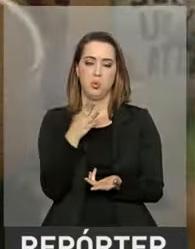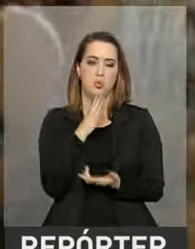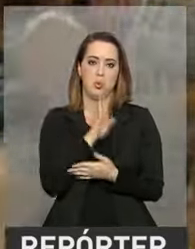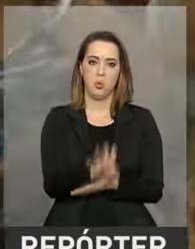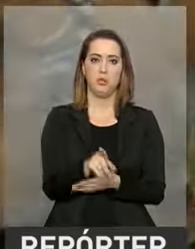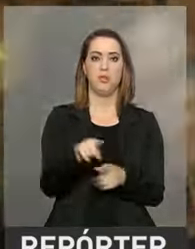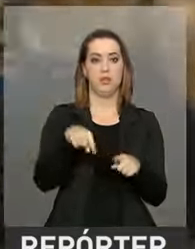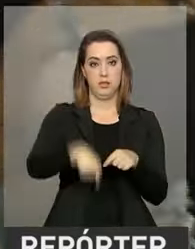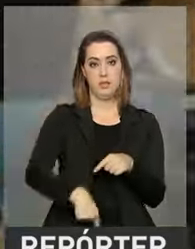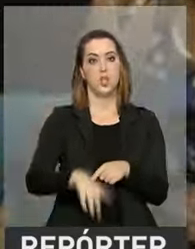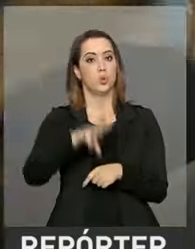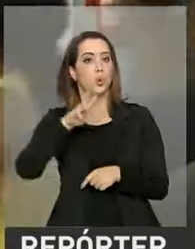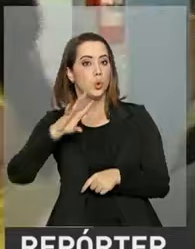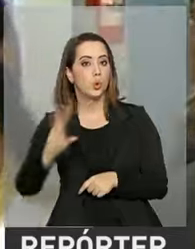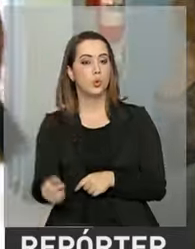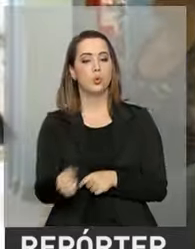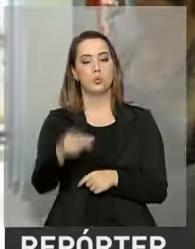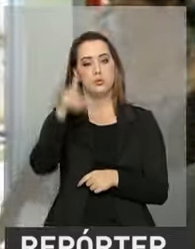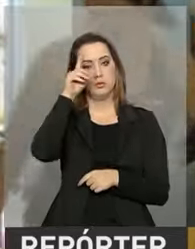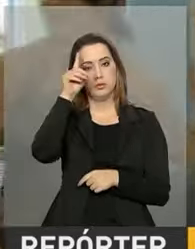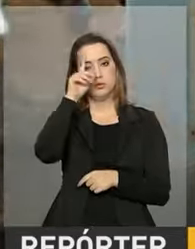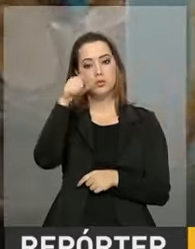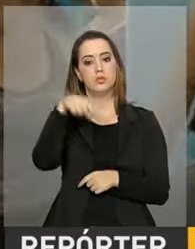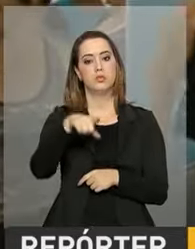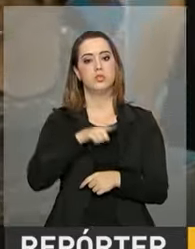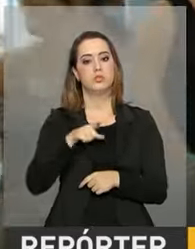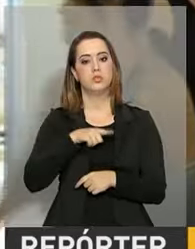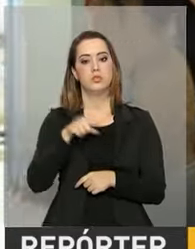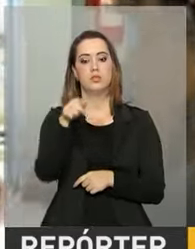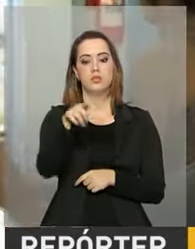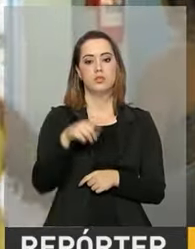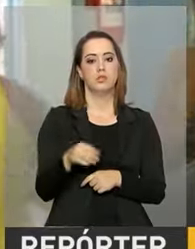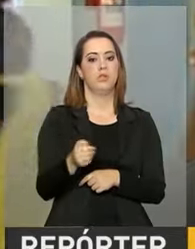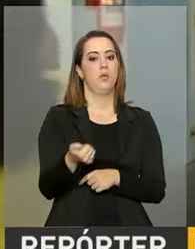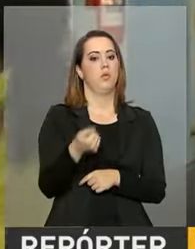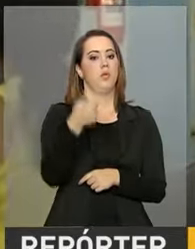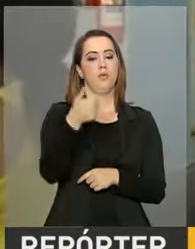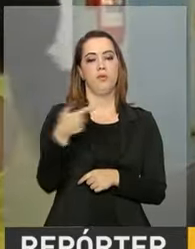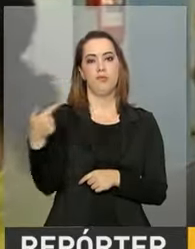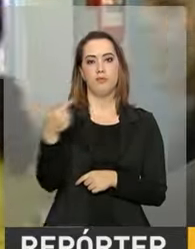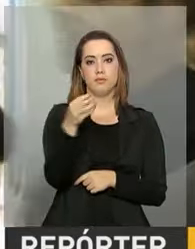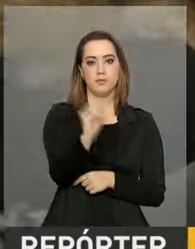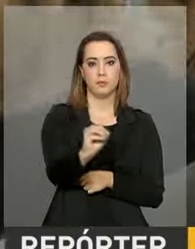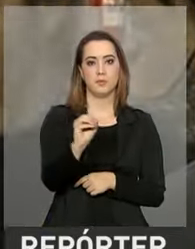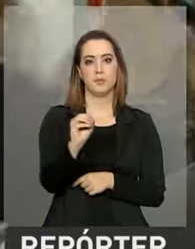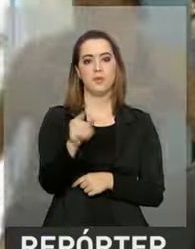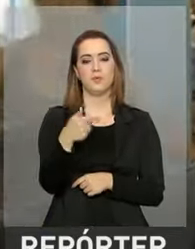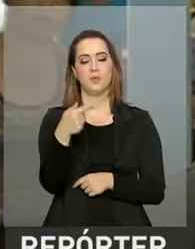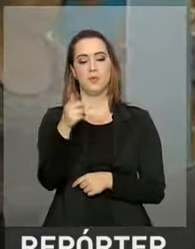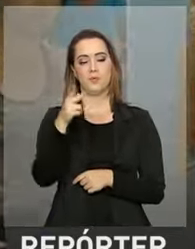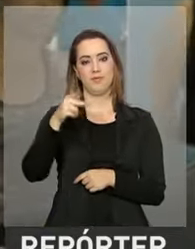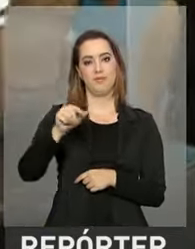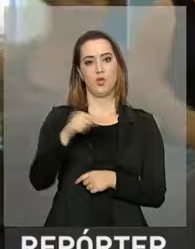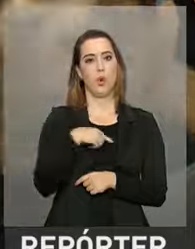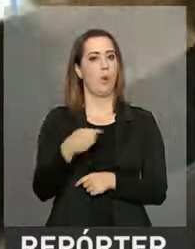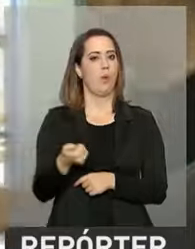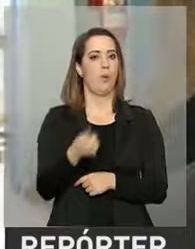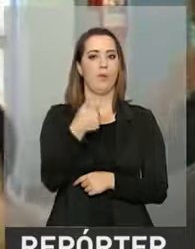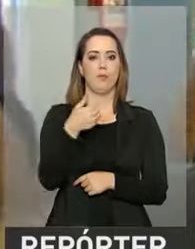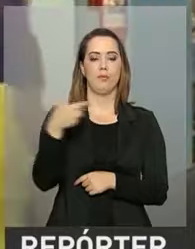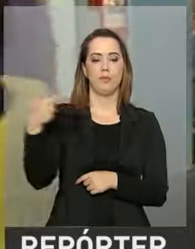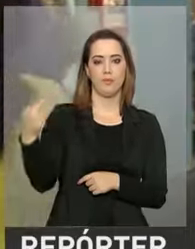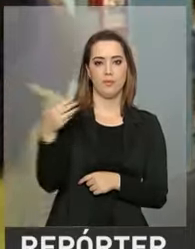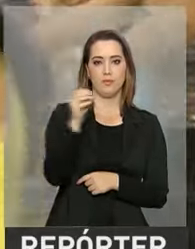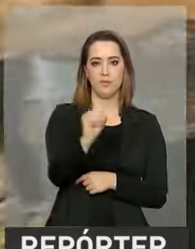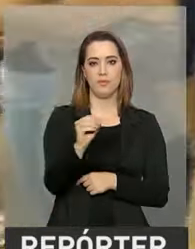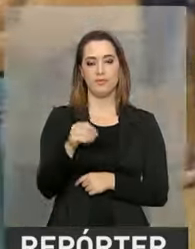para mim, isso é essencial. Estava bastante gorda, estava com quase 70 quilos. E agora eu estou bem magra, então eu pratico todas as atividades, adoro todas